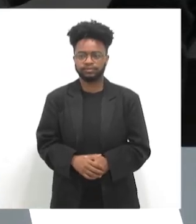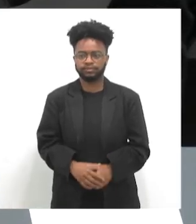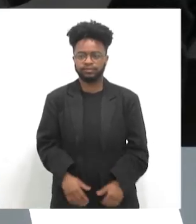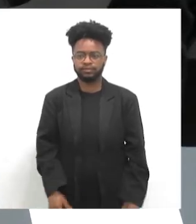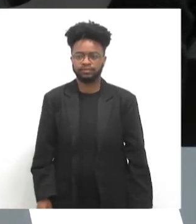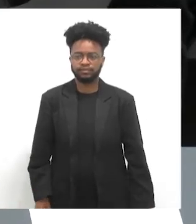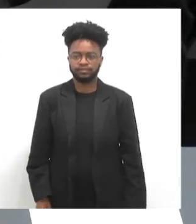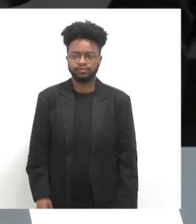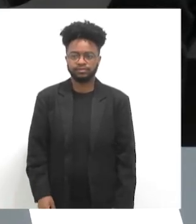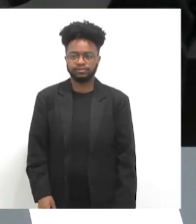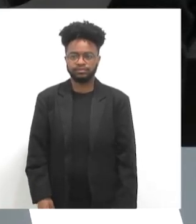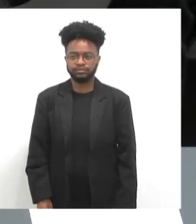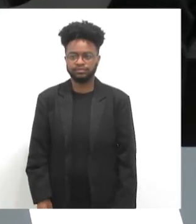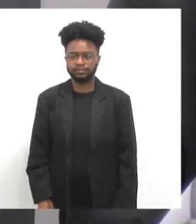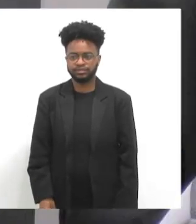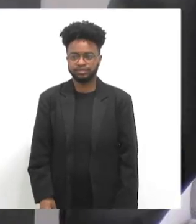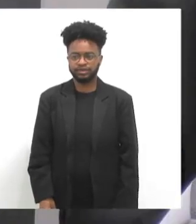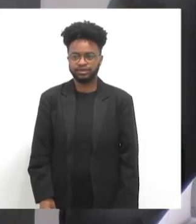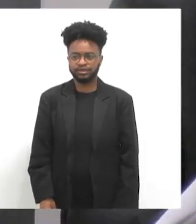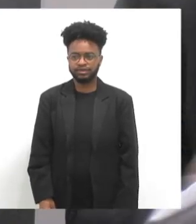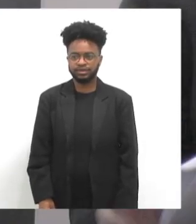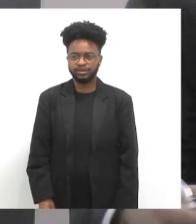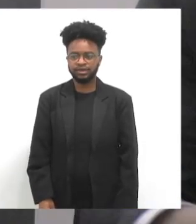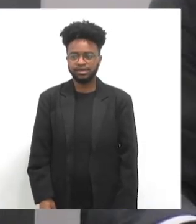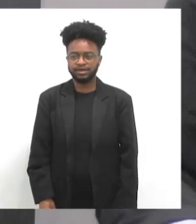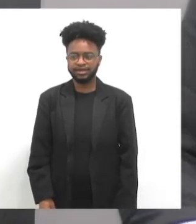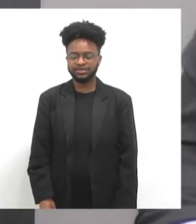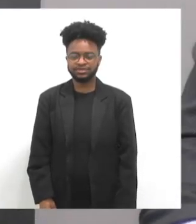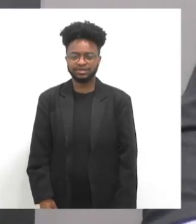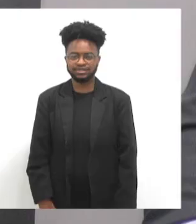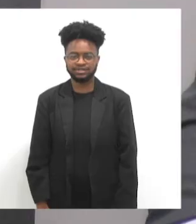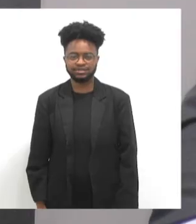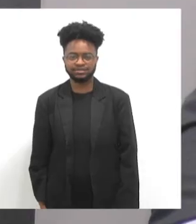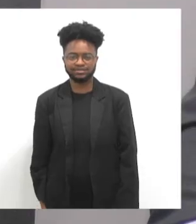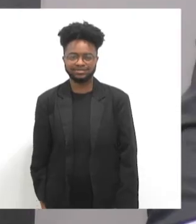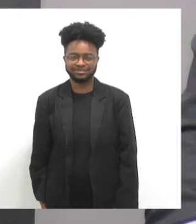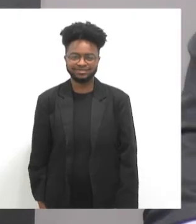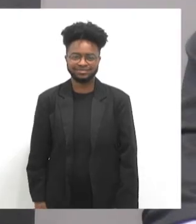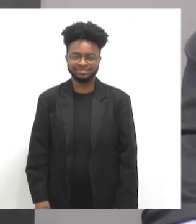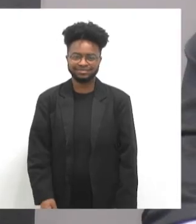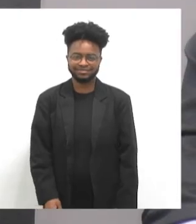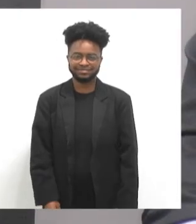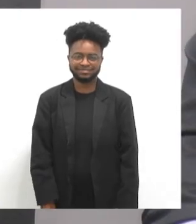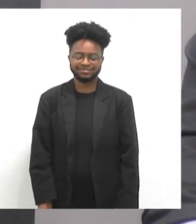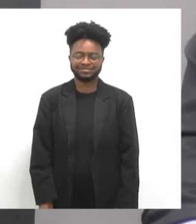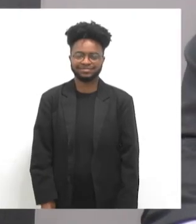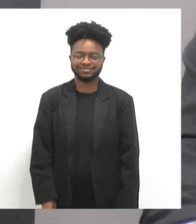Tá certo. Um O doce Luiz Paulo perde a voz, mas não perde o bom humor. Não.